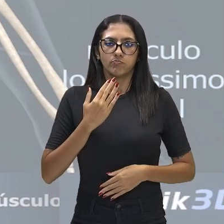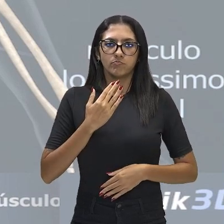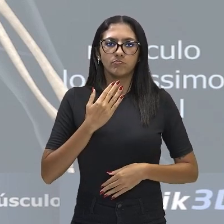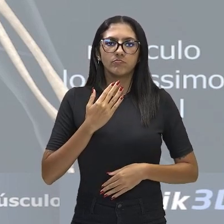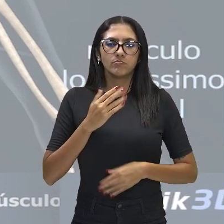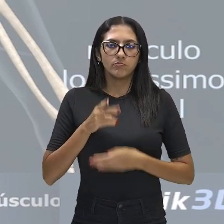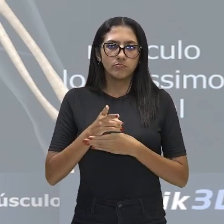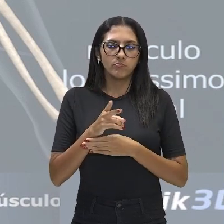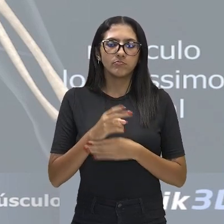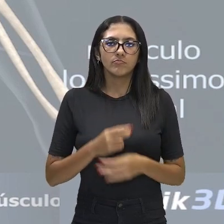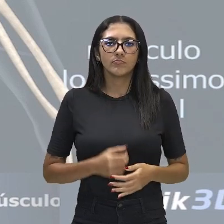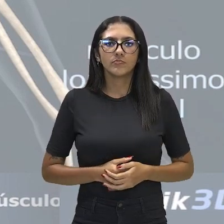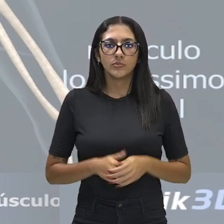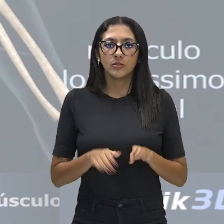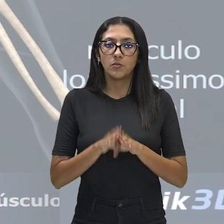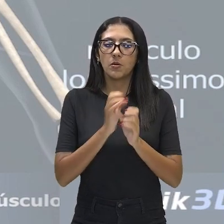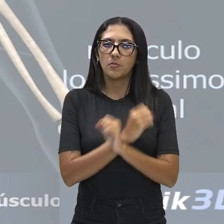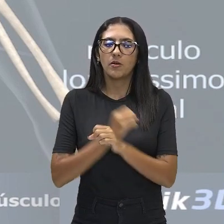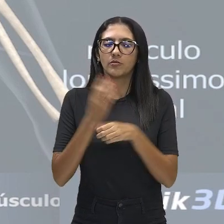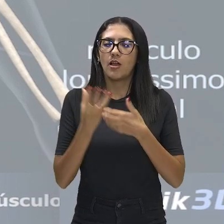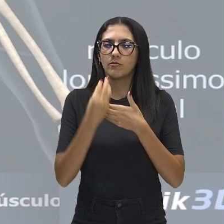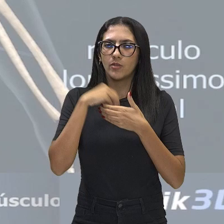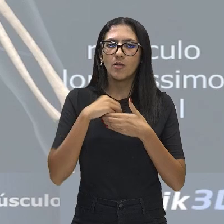também protege os nossos